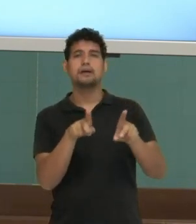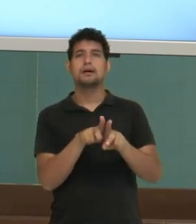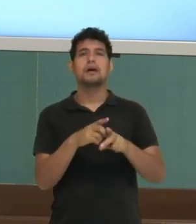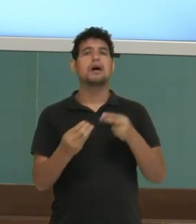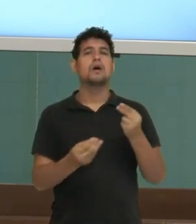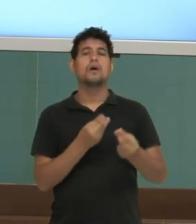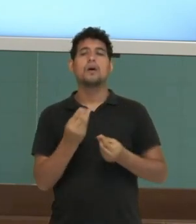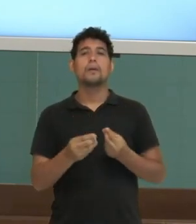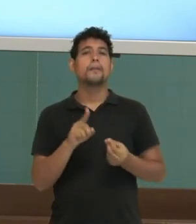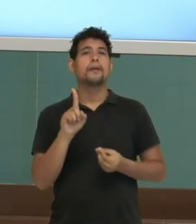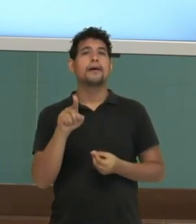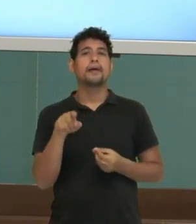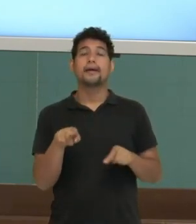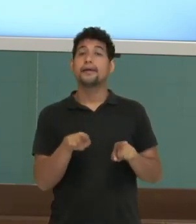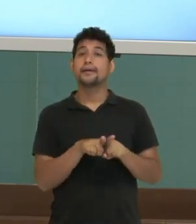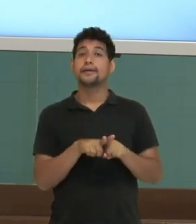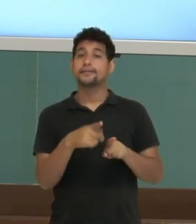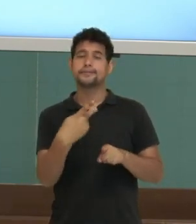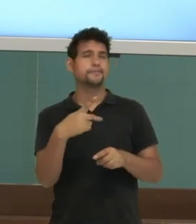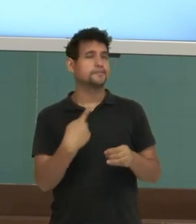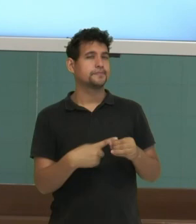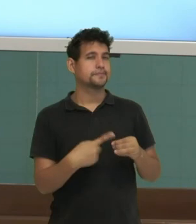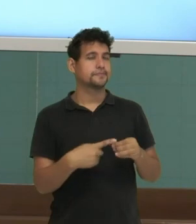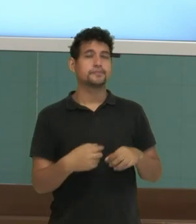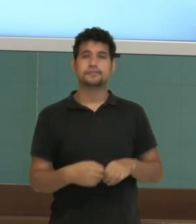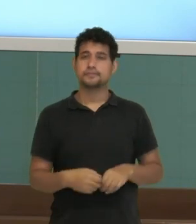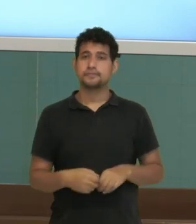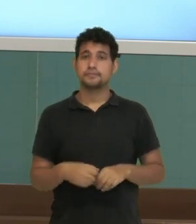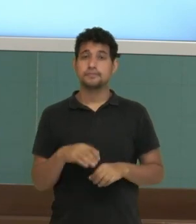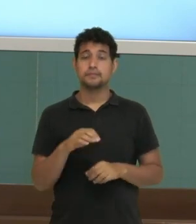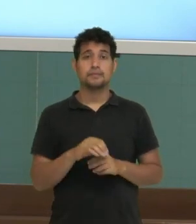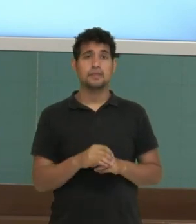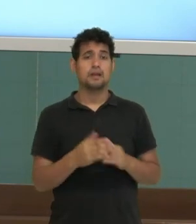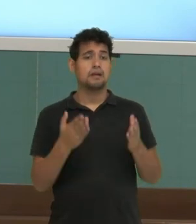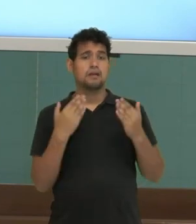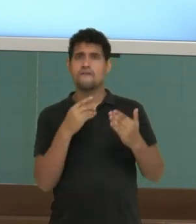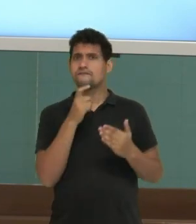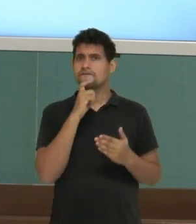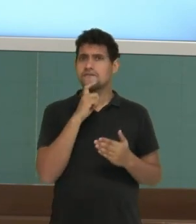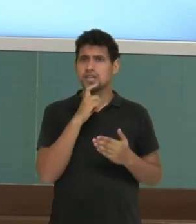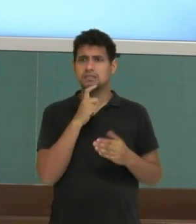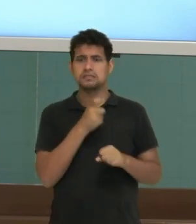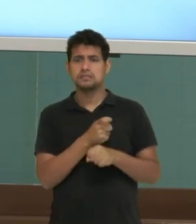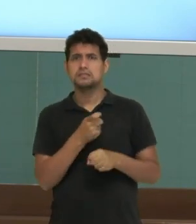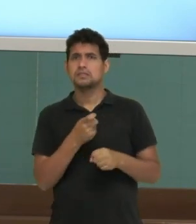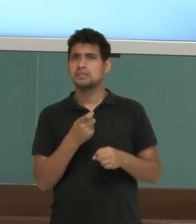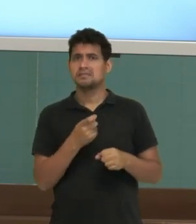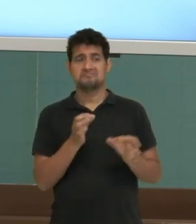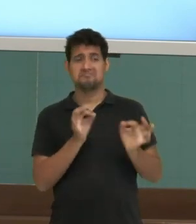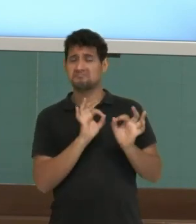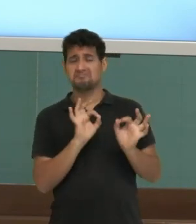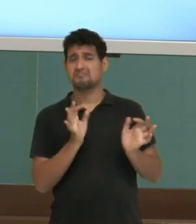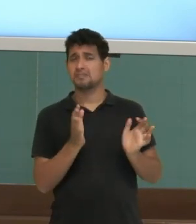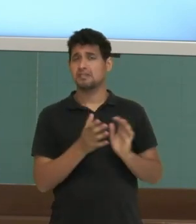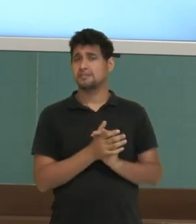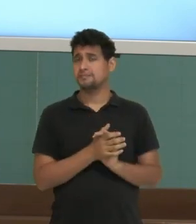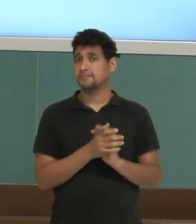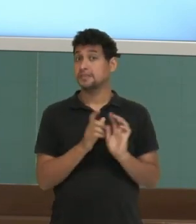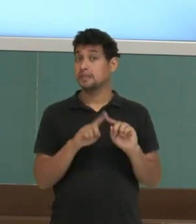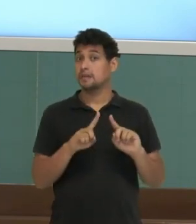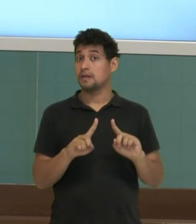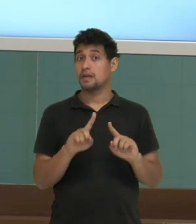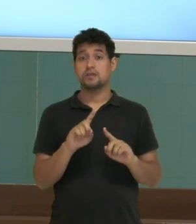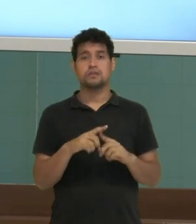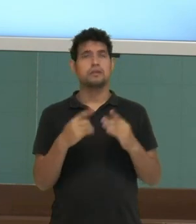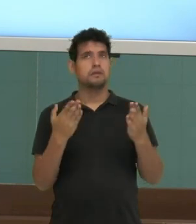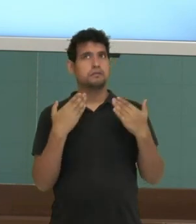como são as estações na sua cidade. Verão muito frio, muito rigoroso? Não, nem tanto. O